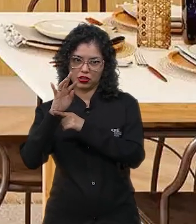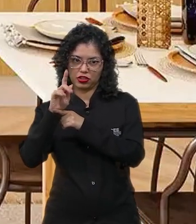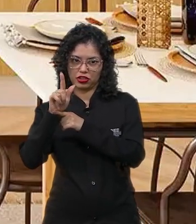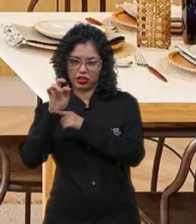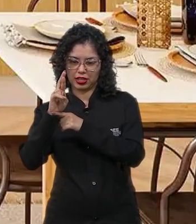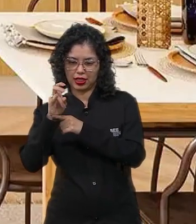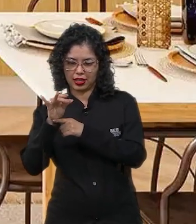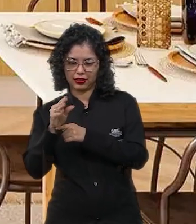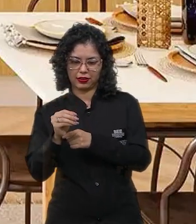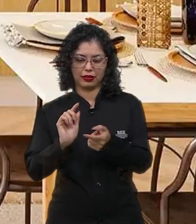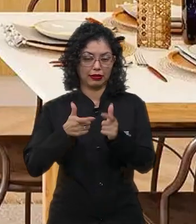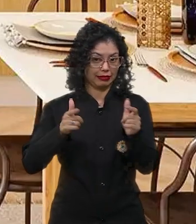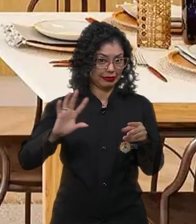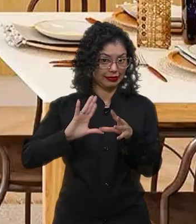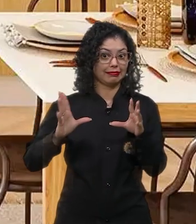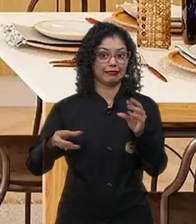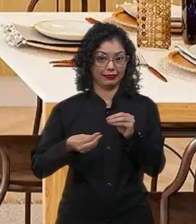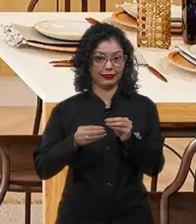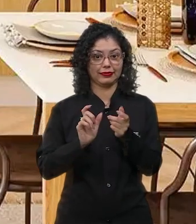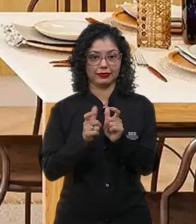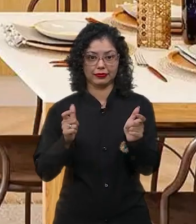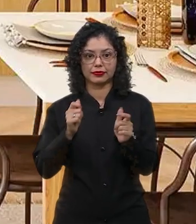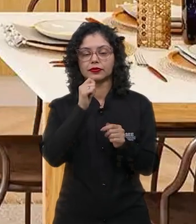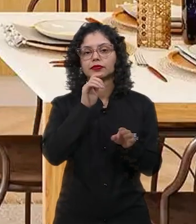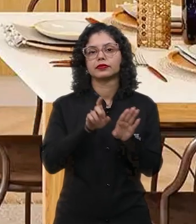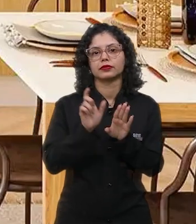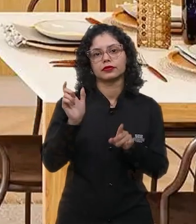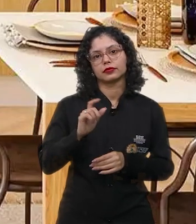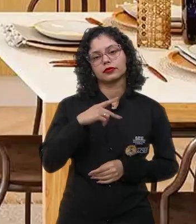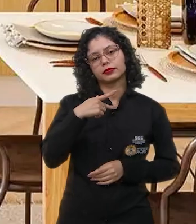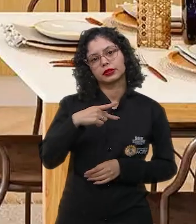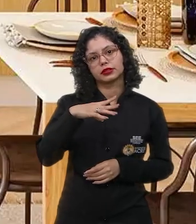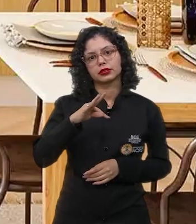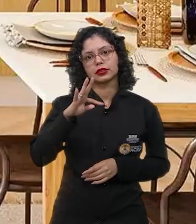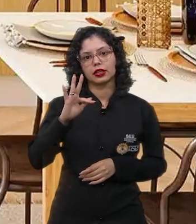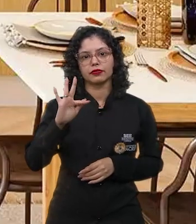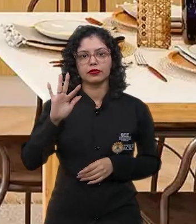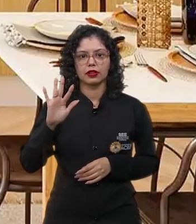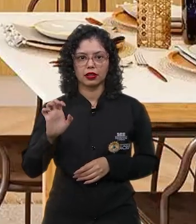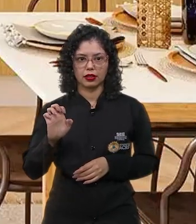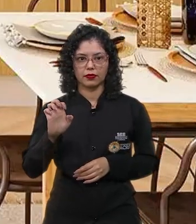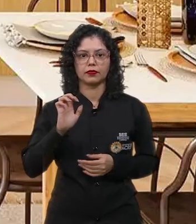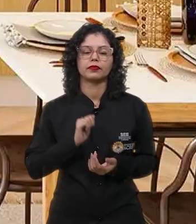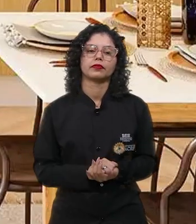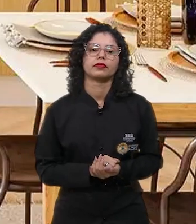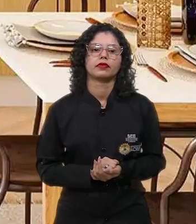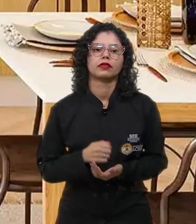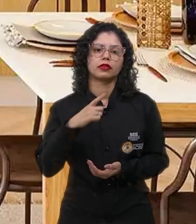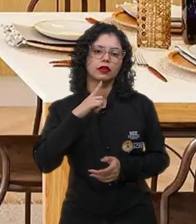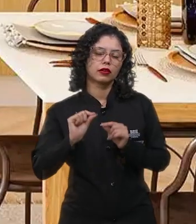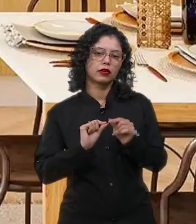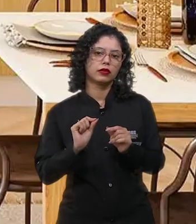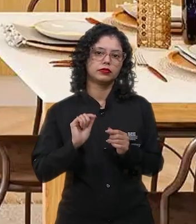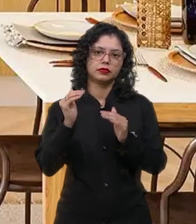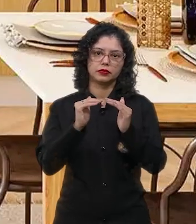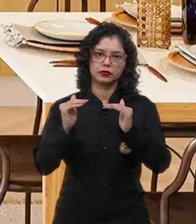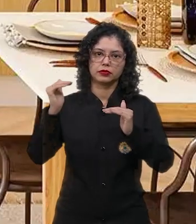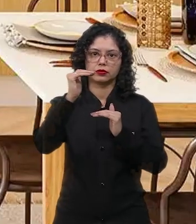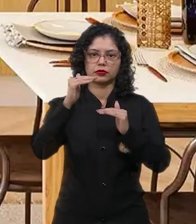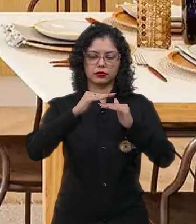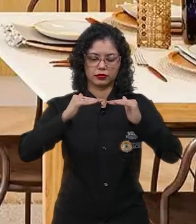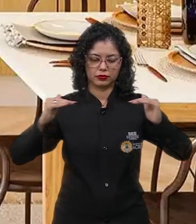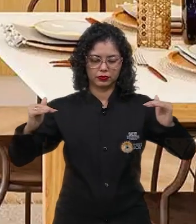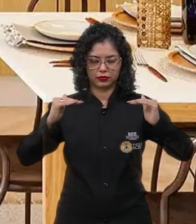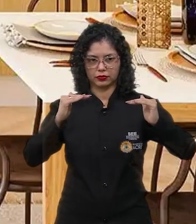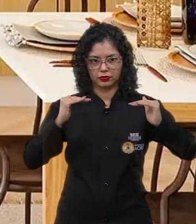politeratrufluoretileno, nome complexo, né? Que é o PTFE mais o Teflon. Então, ele vai ficar ali naquela superfície de